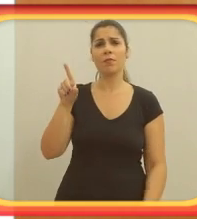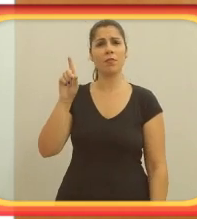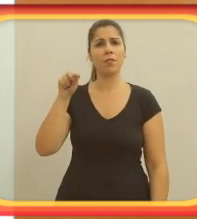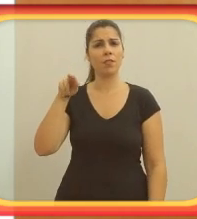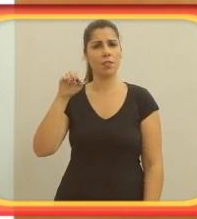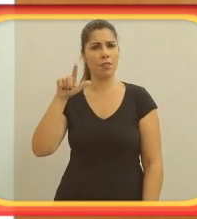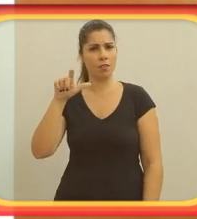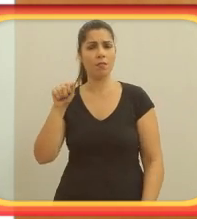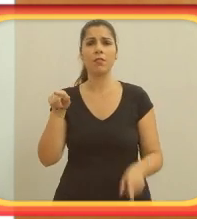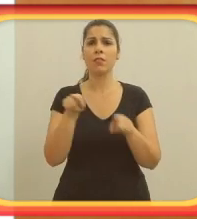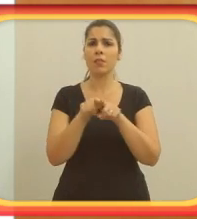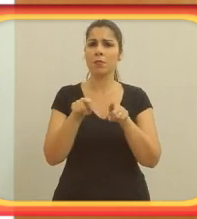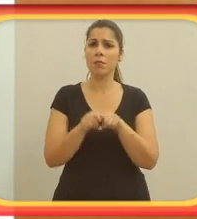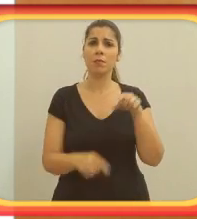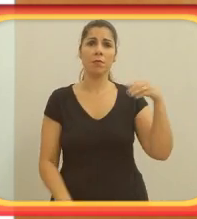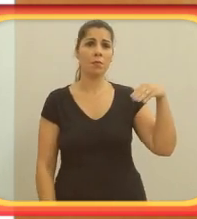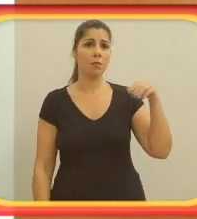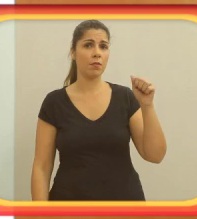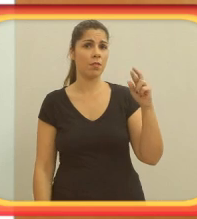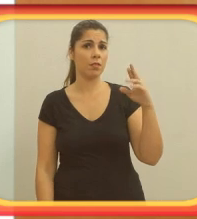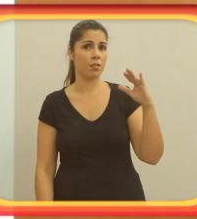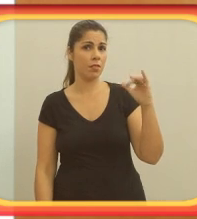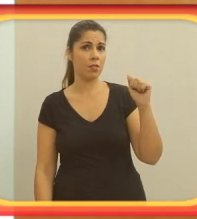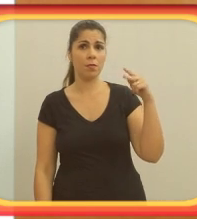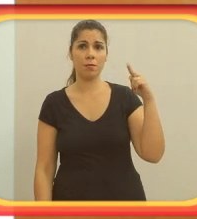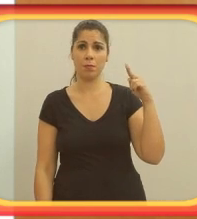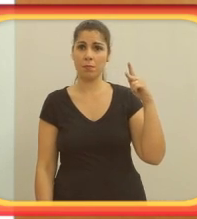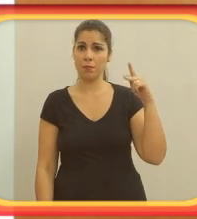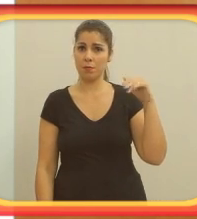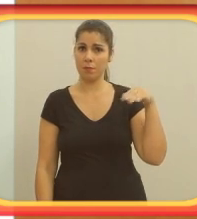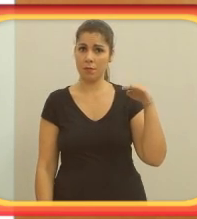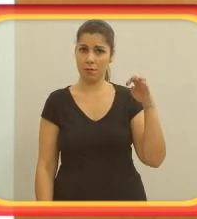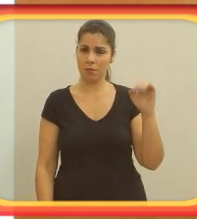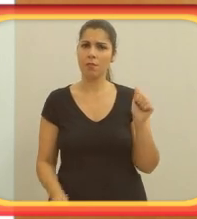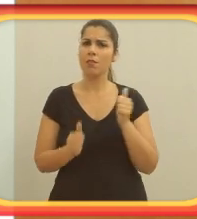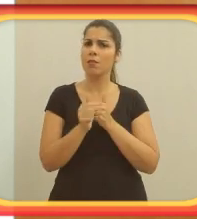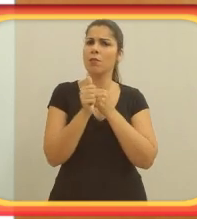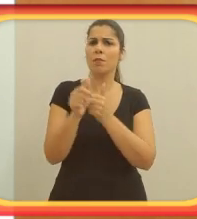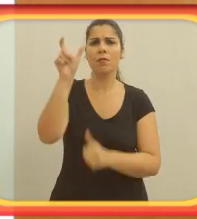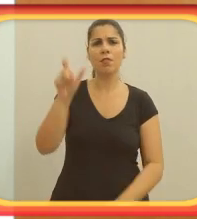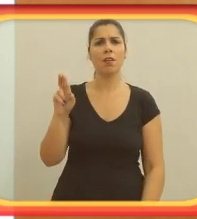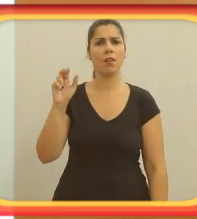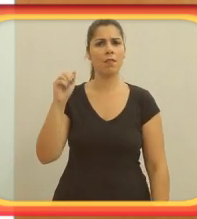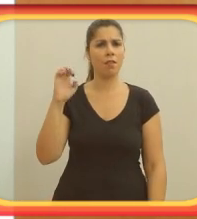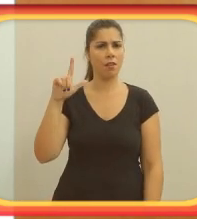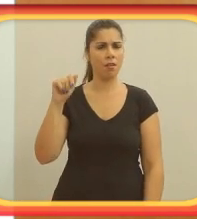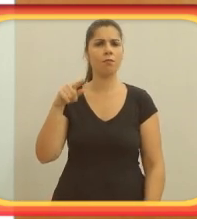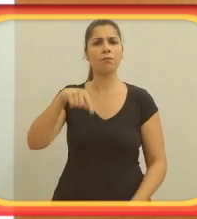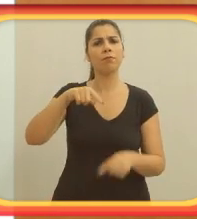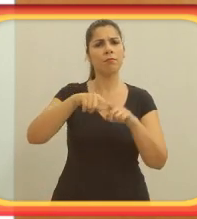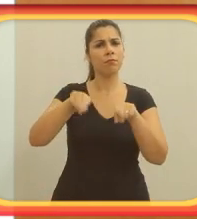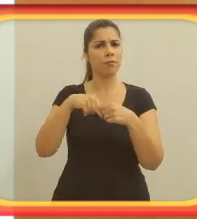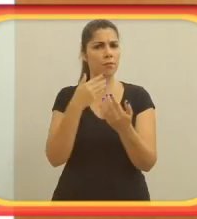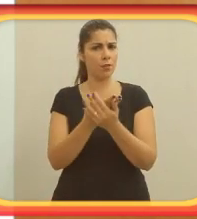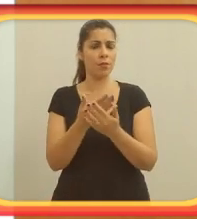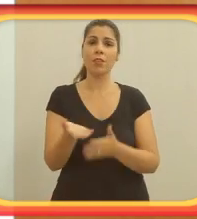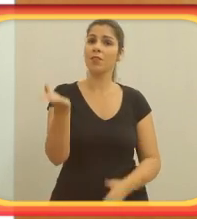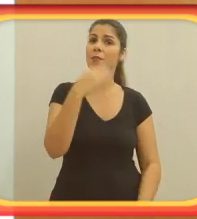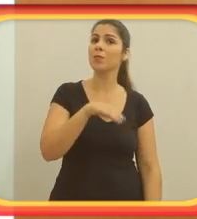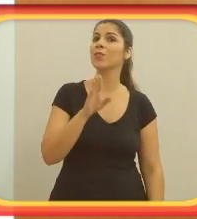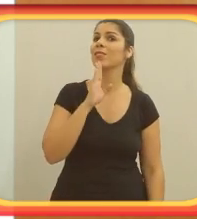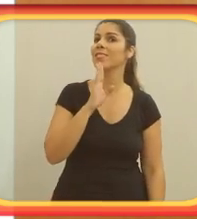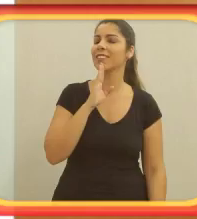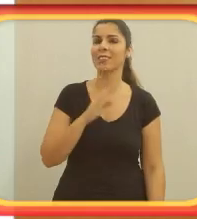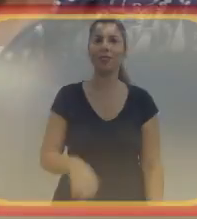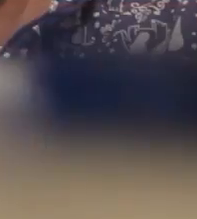no ensino médio. Conversamos com Daniela e também com a mediadora Márcia Pimenta, que acompanhou Rafaela em sala de